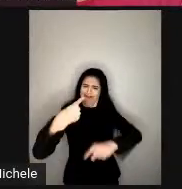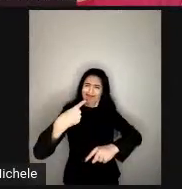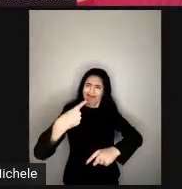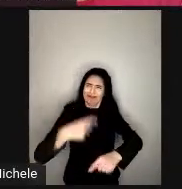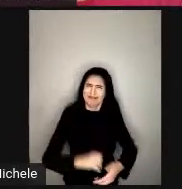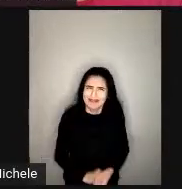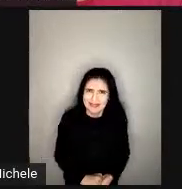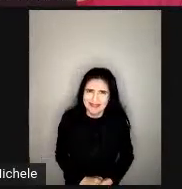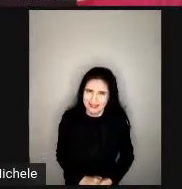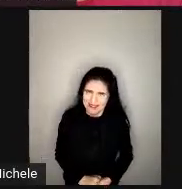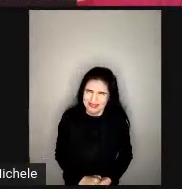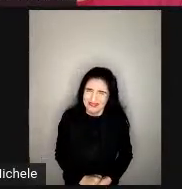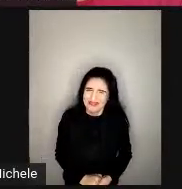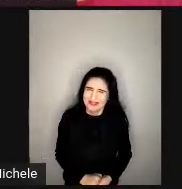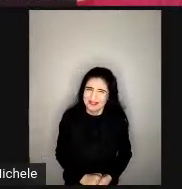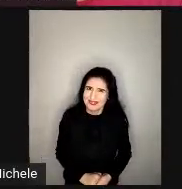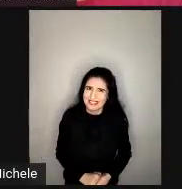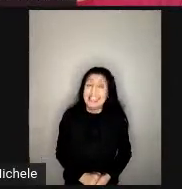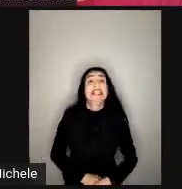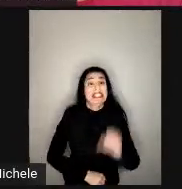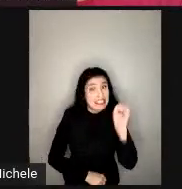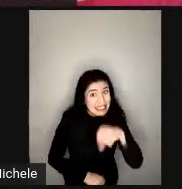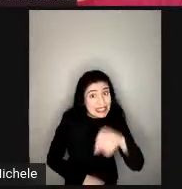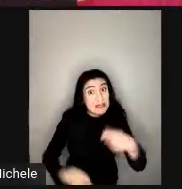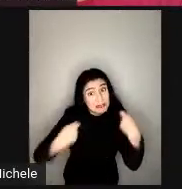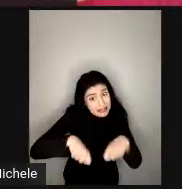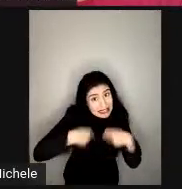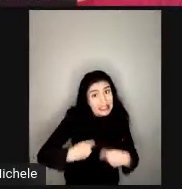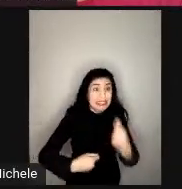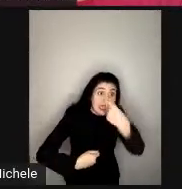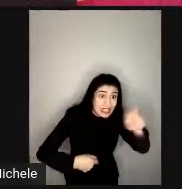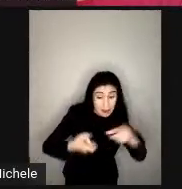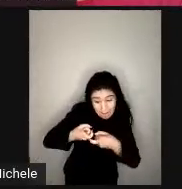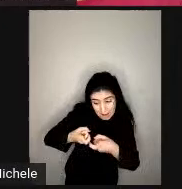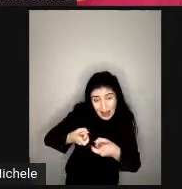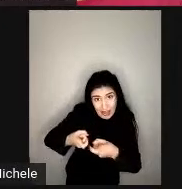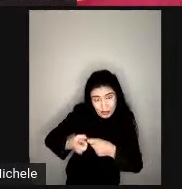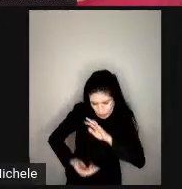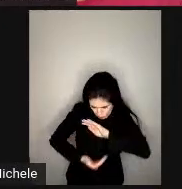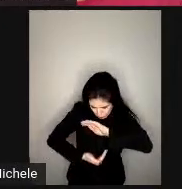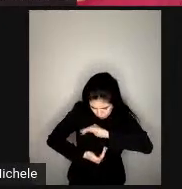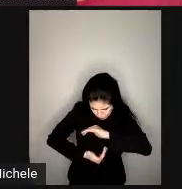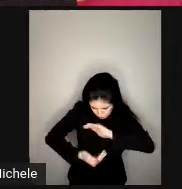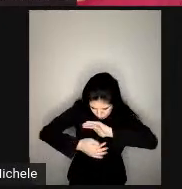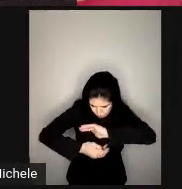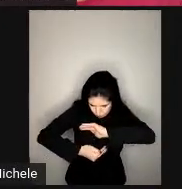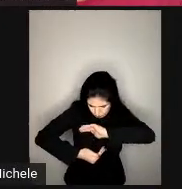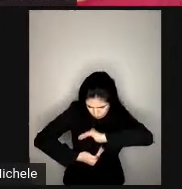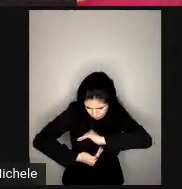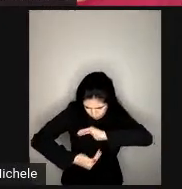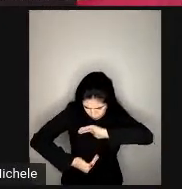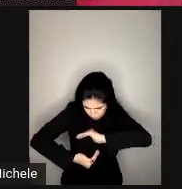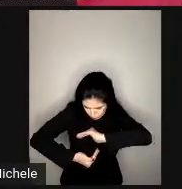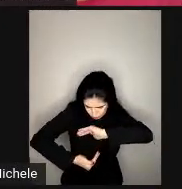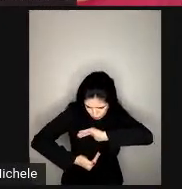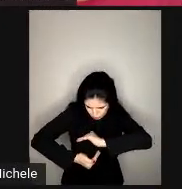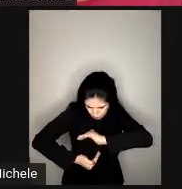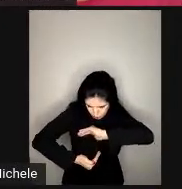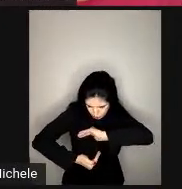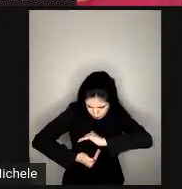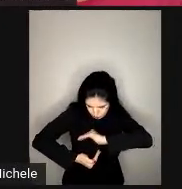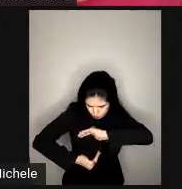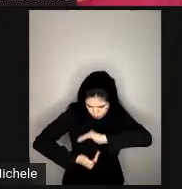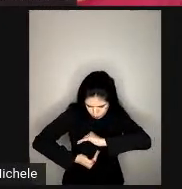é essa de que a gente deve fazer os exames de rotina, é muito importante fazer mamografia, não existe exame melhor que a mamografia,